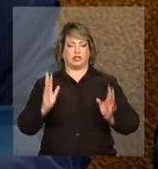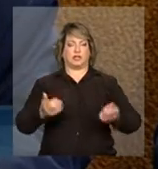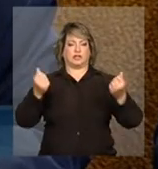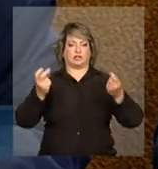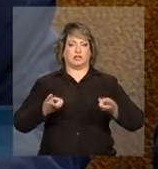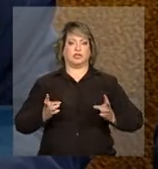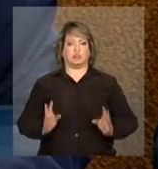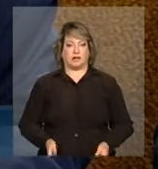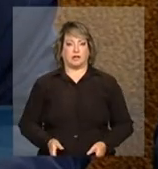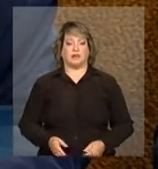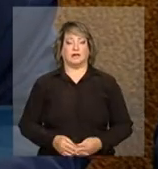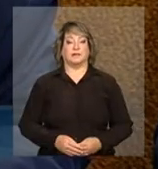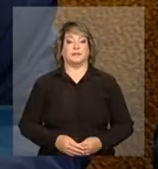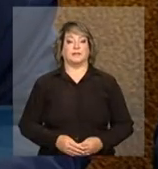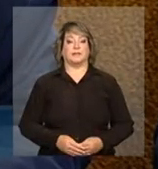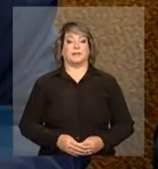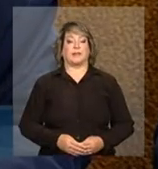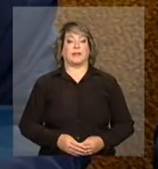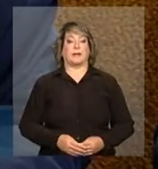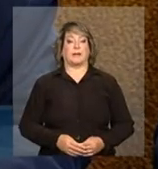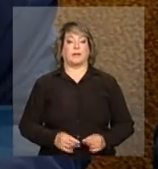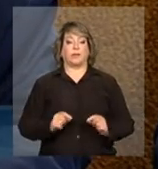né, de que